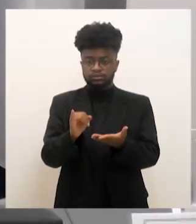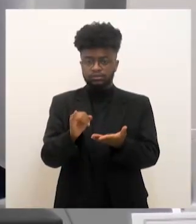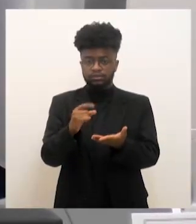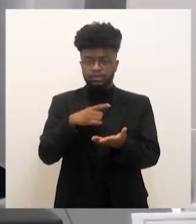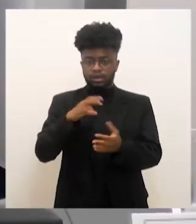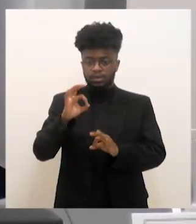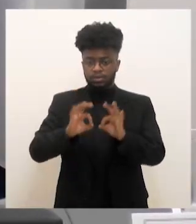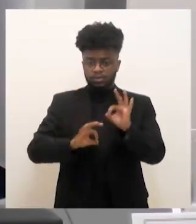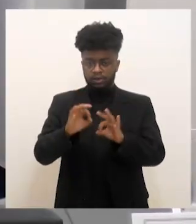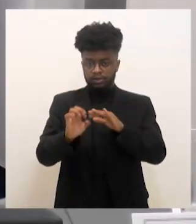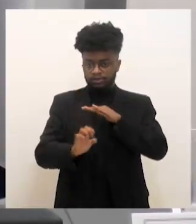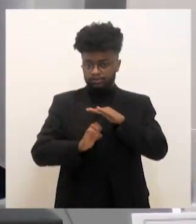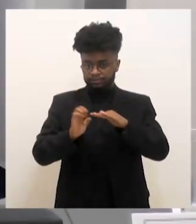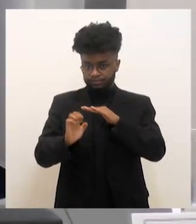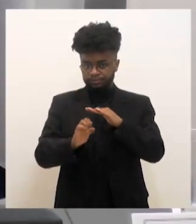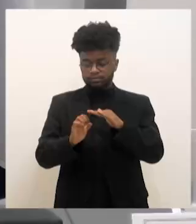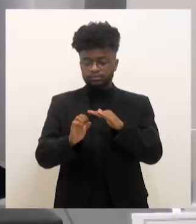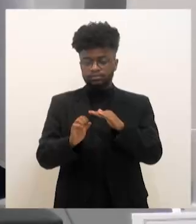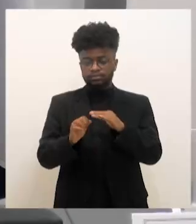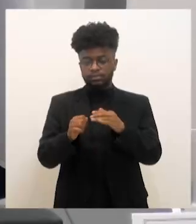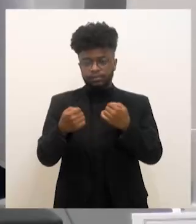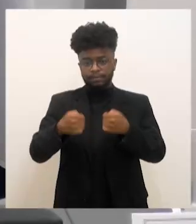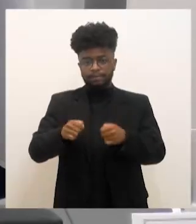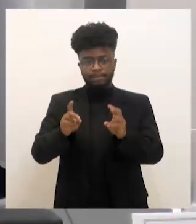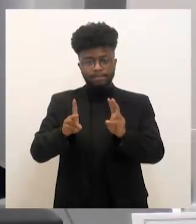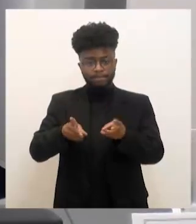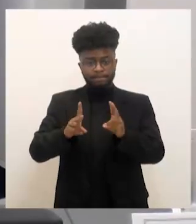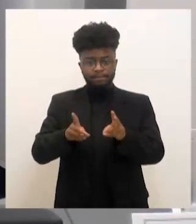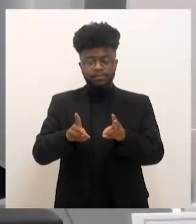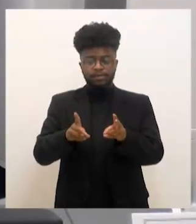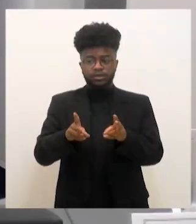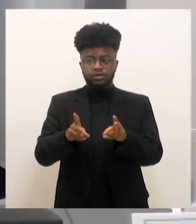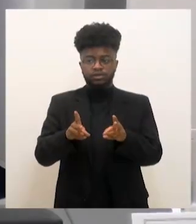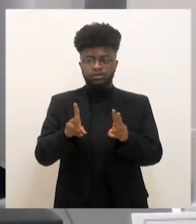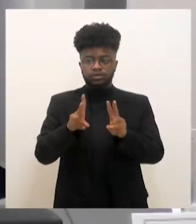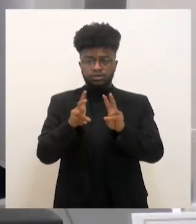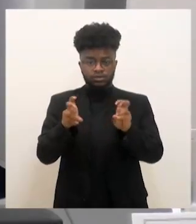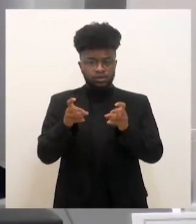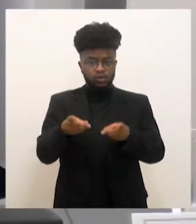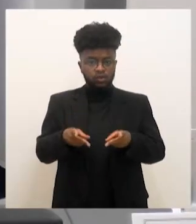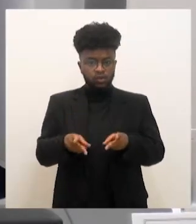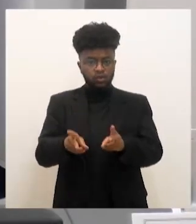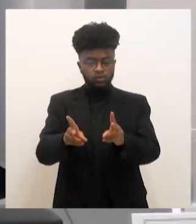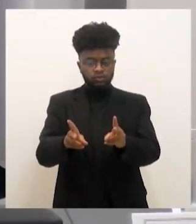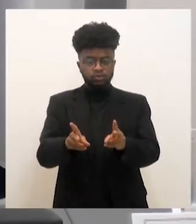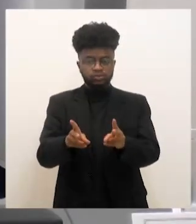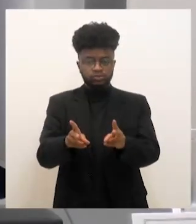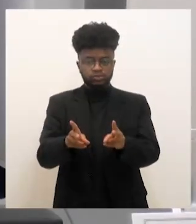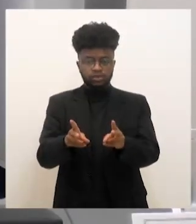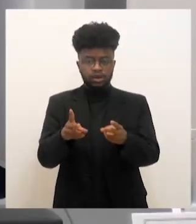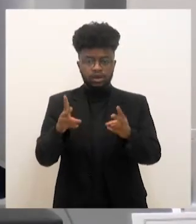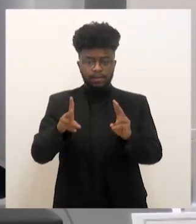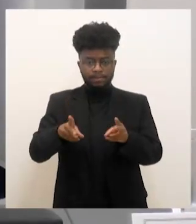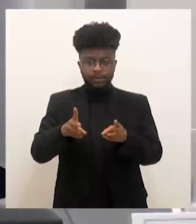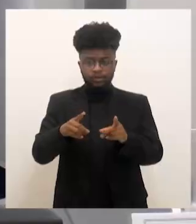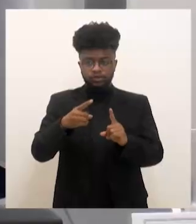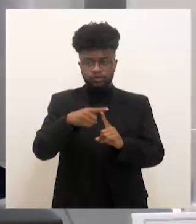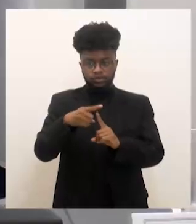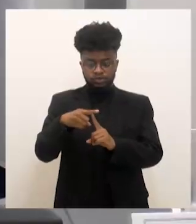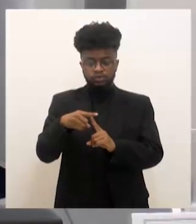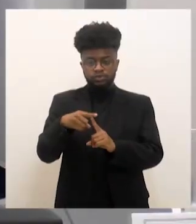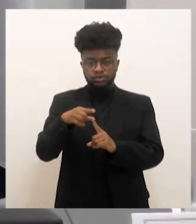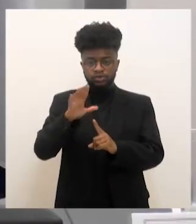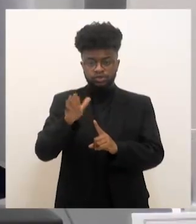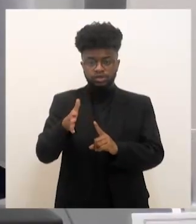plano empresarial, seja oferecido nos mesmos termos a permanência daquela vida salvaguardada